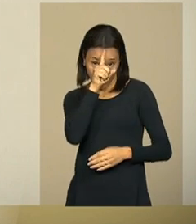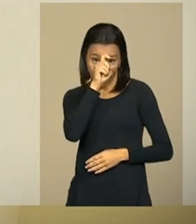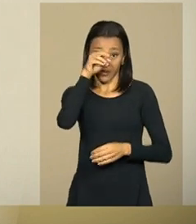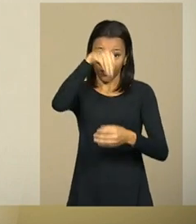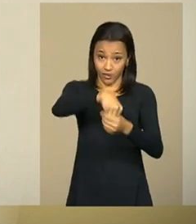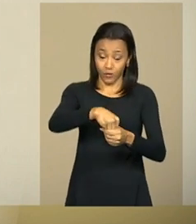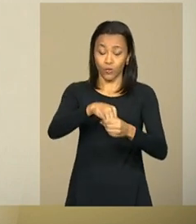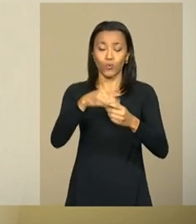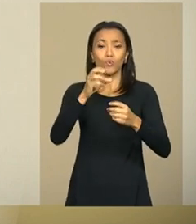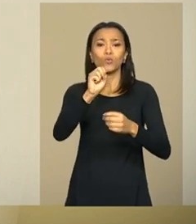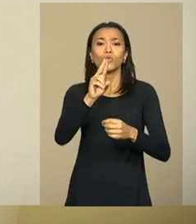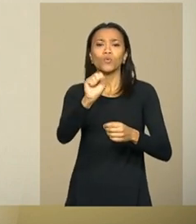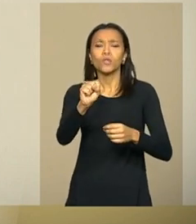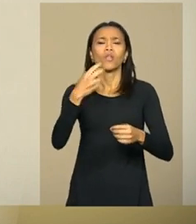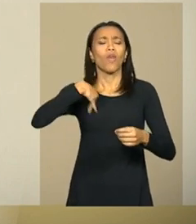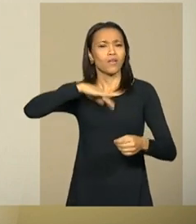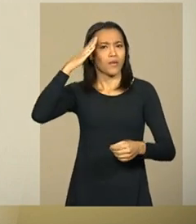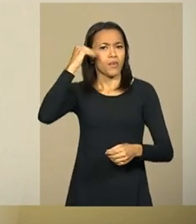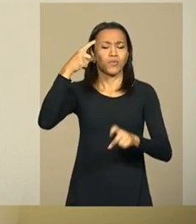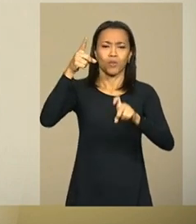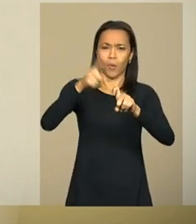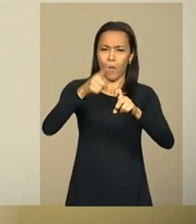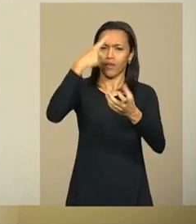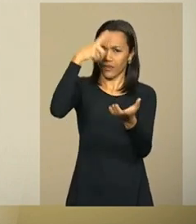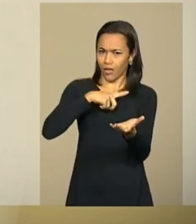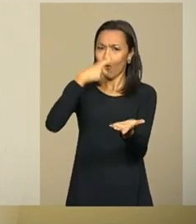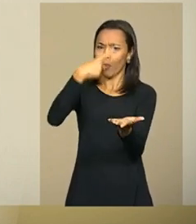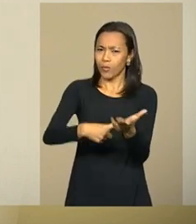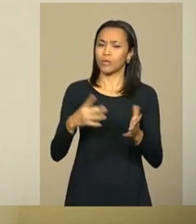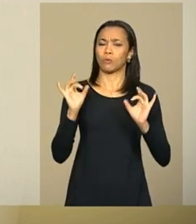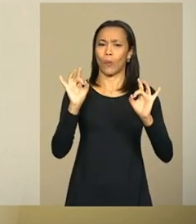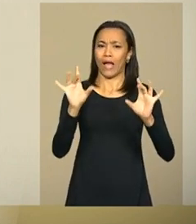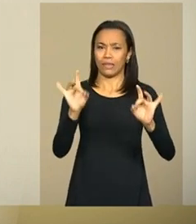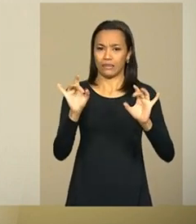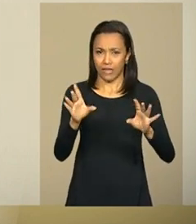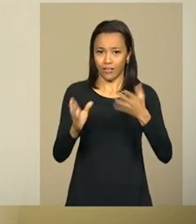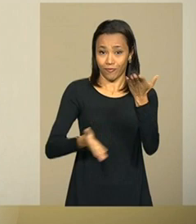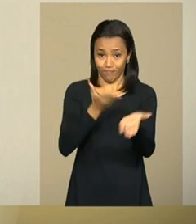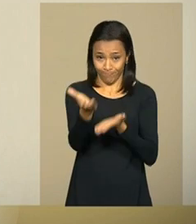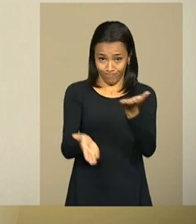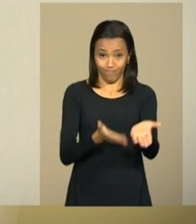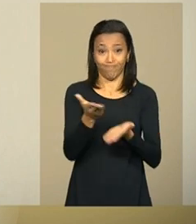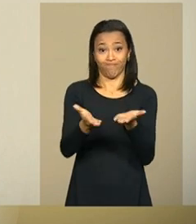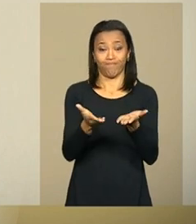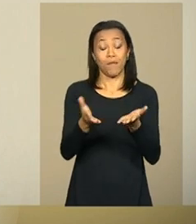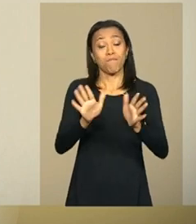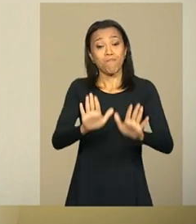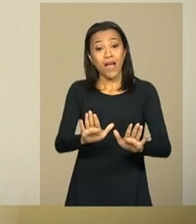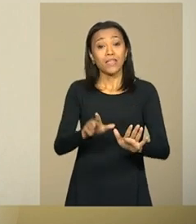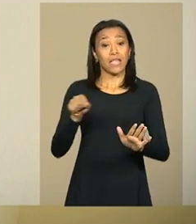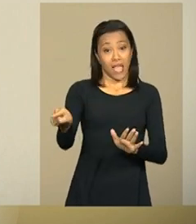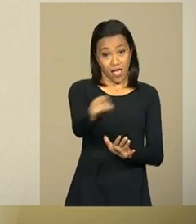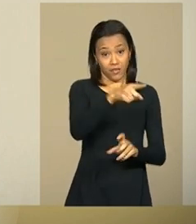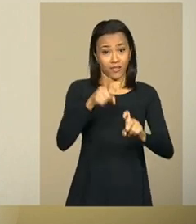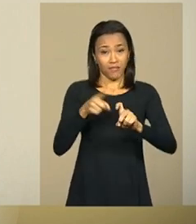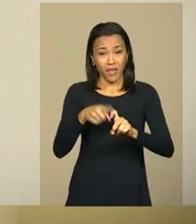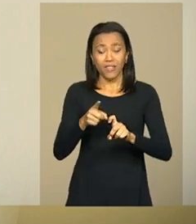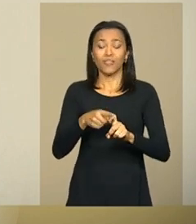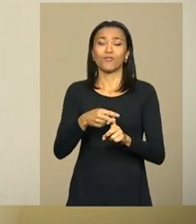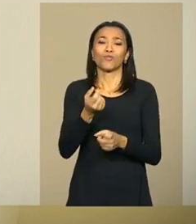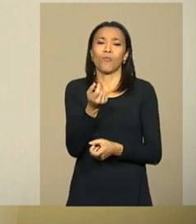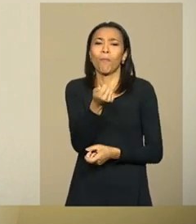nossos médicos estão comprometidos com a qualidade do serviço público mas infelizmente Eles ainda são em número